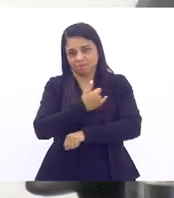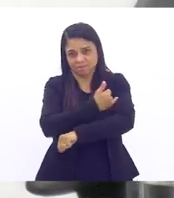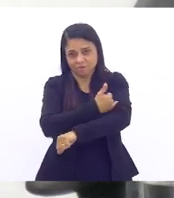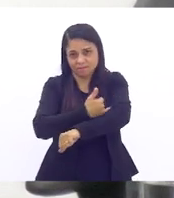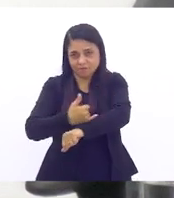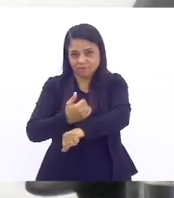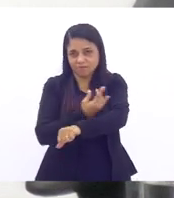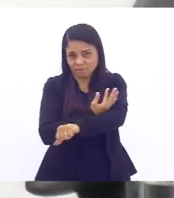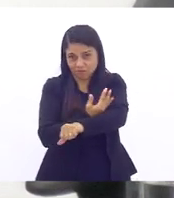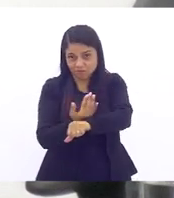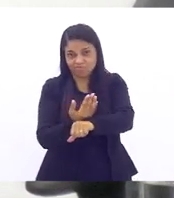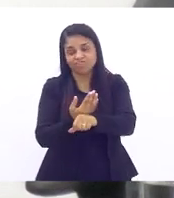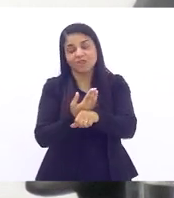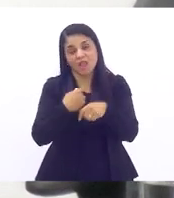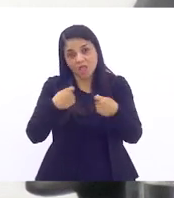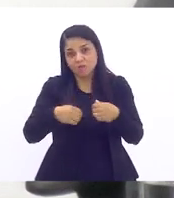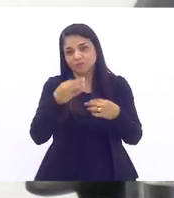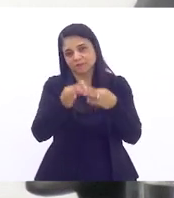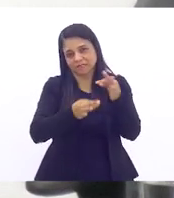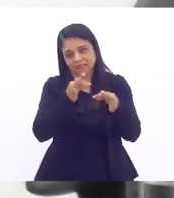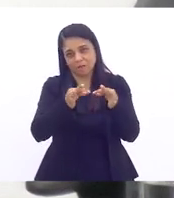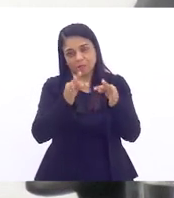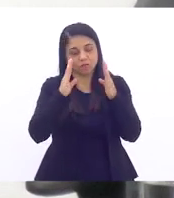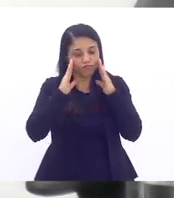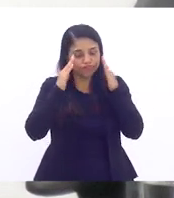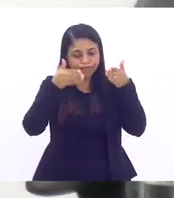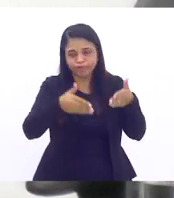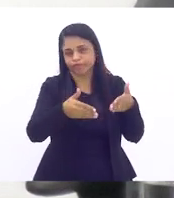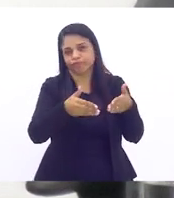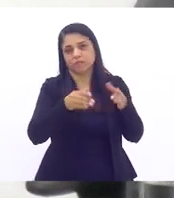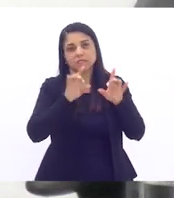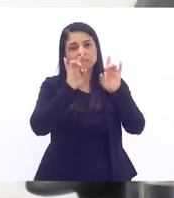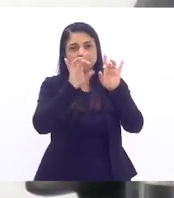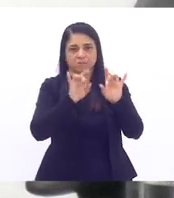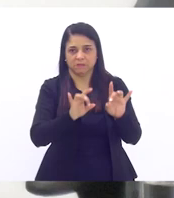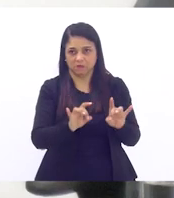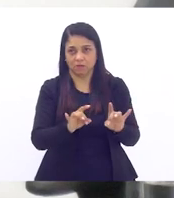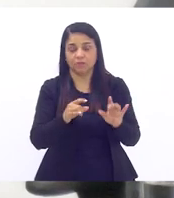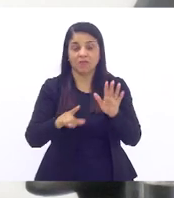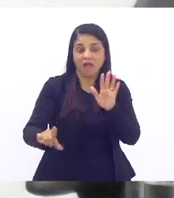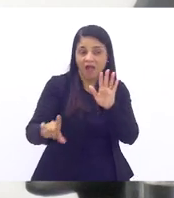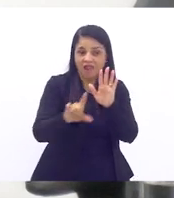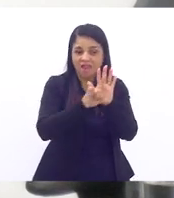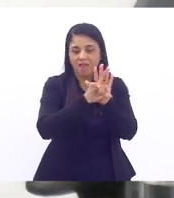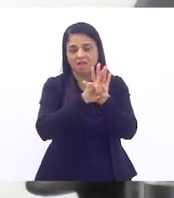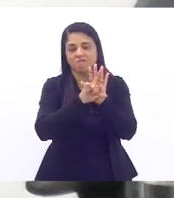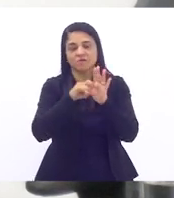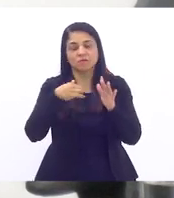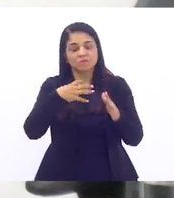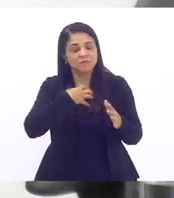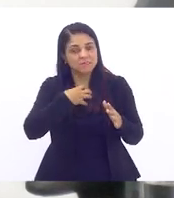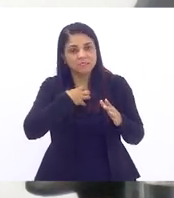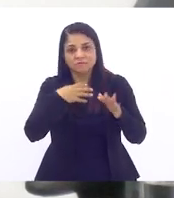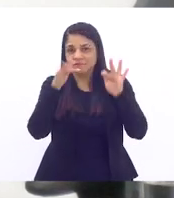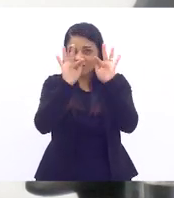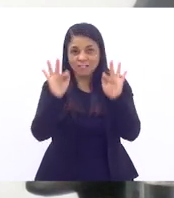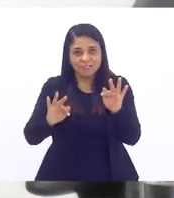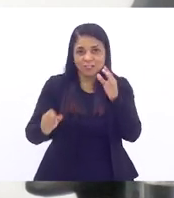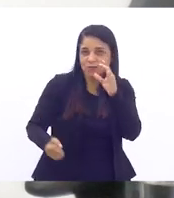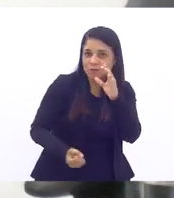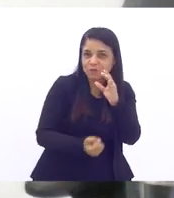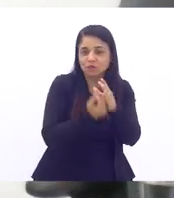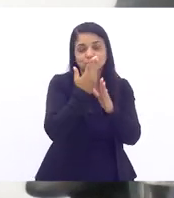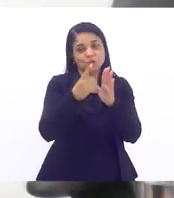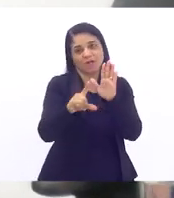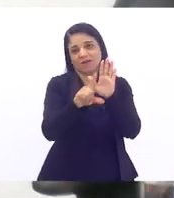tenham dúvida disso então essa lei eu eu fiquei muito muito feliz é com